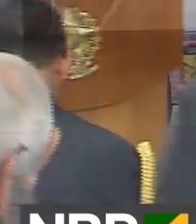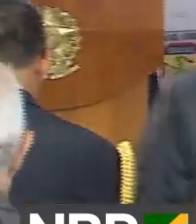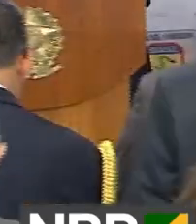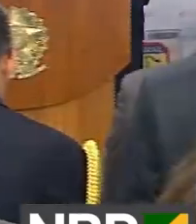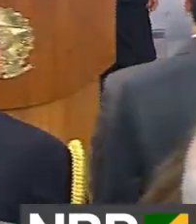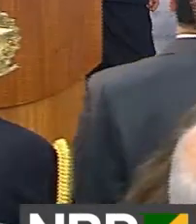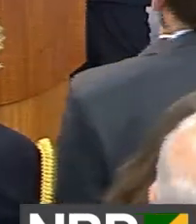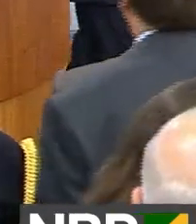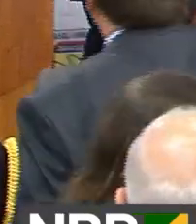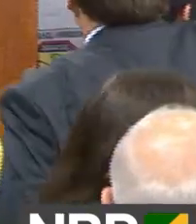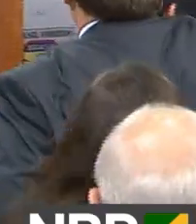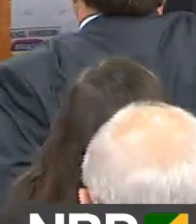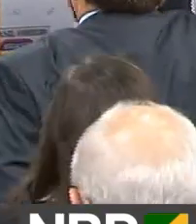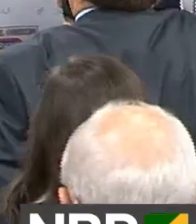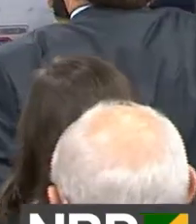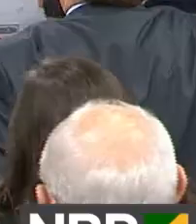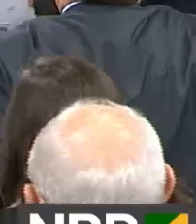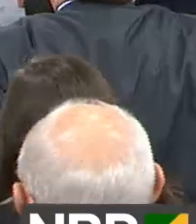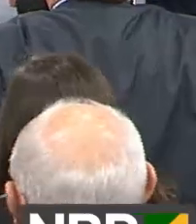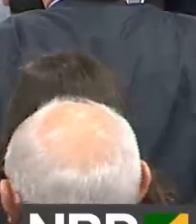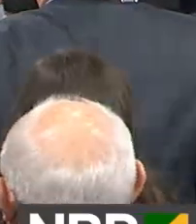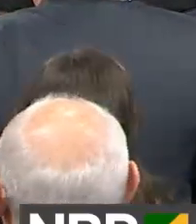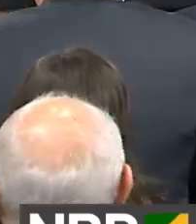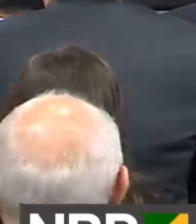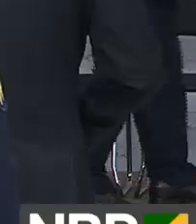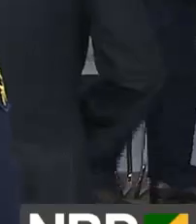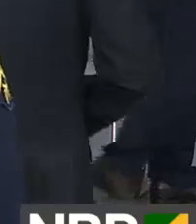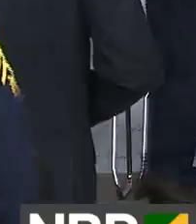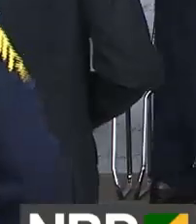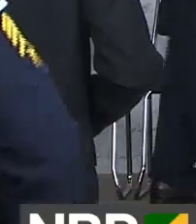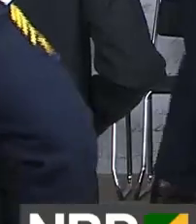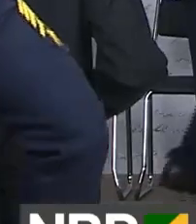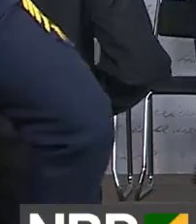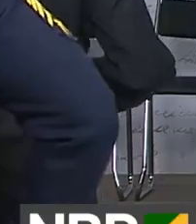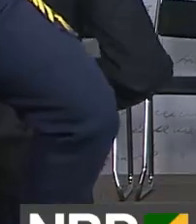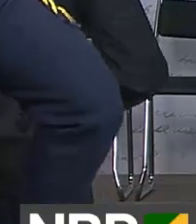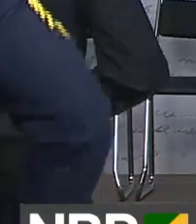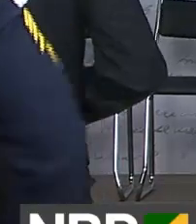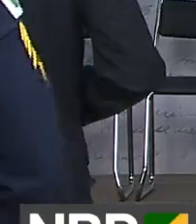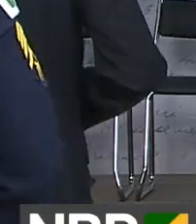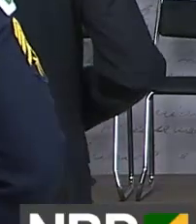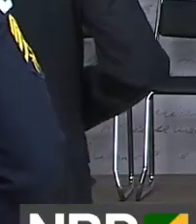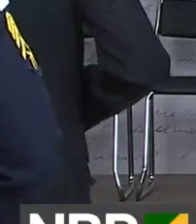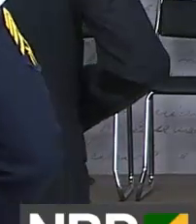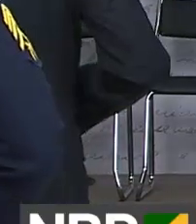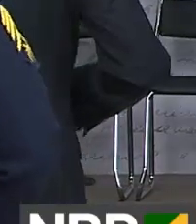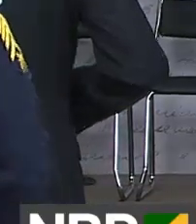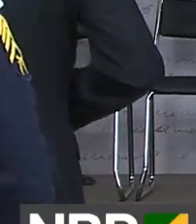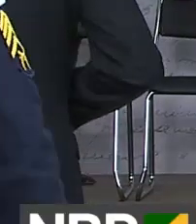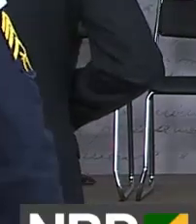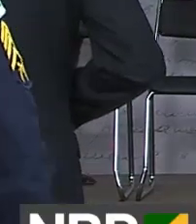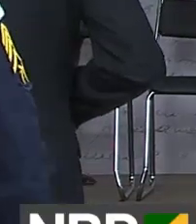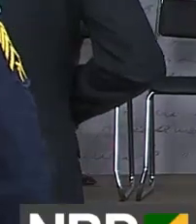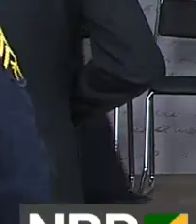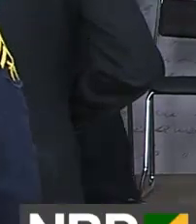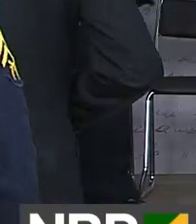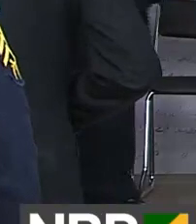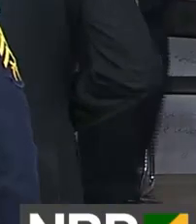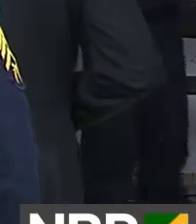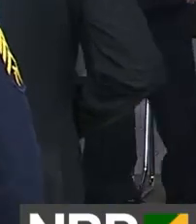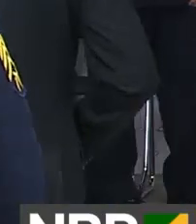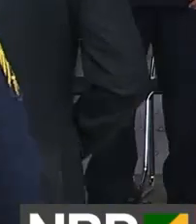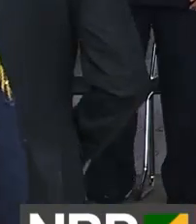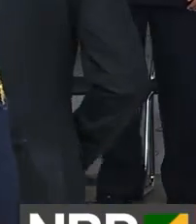Saudade e a Guerra, sobre a Força Expedicionária Brasileira. A solenidade tem a participação do presidente Michel Temer. Vamos acompanhar.